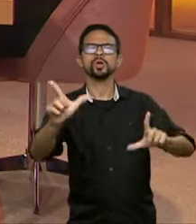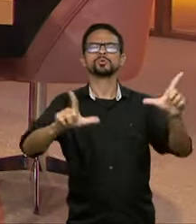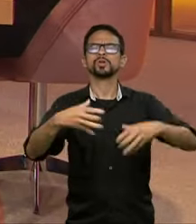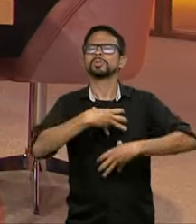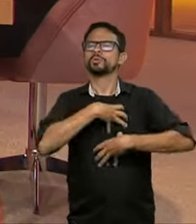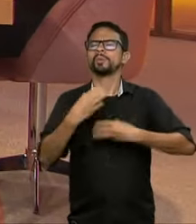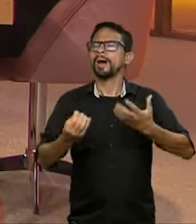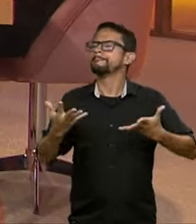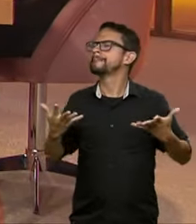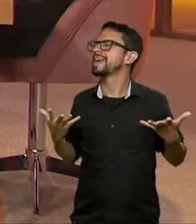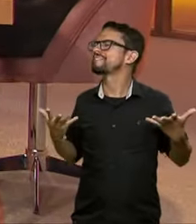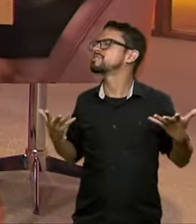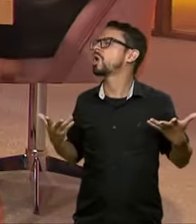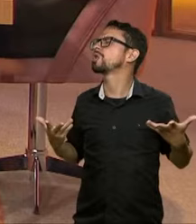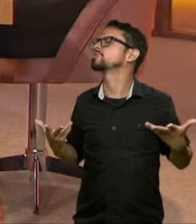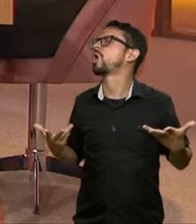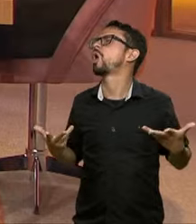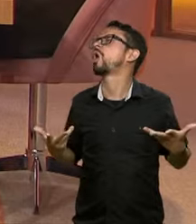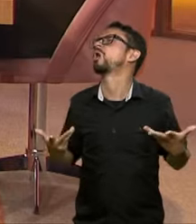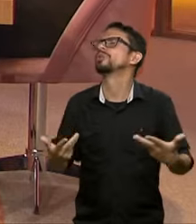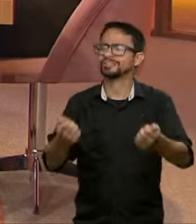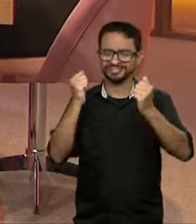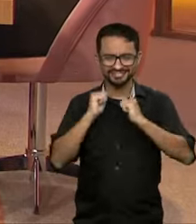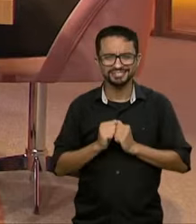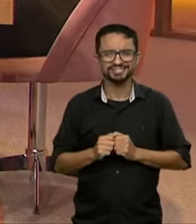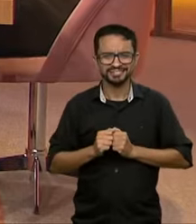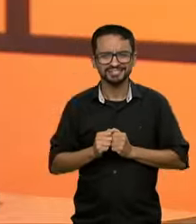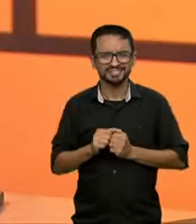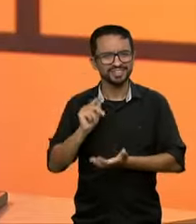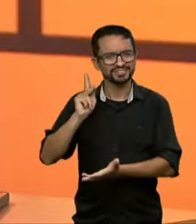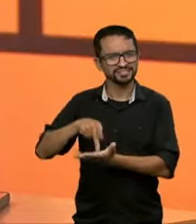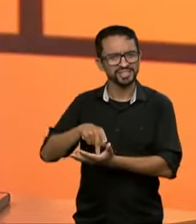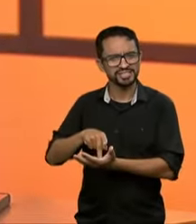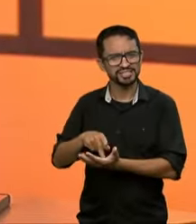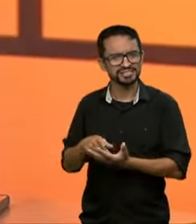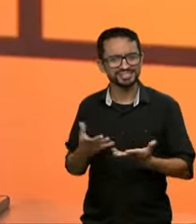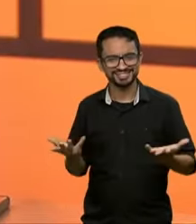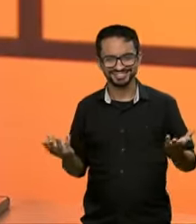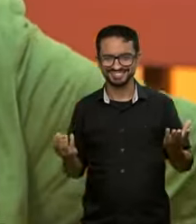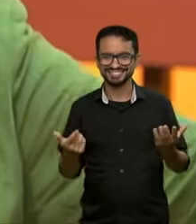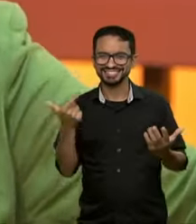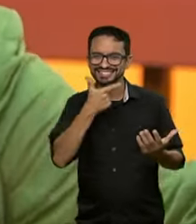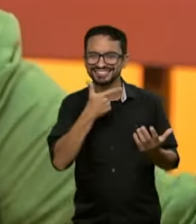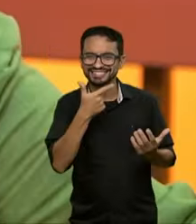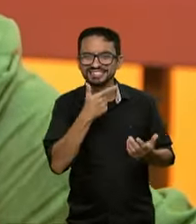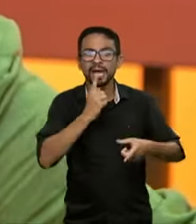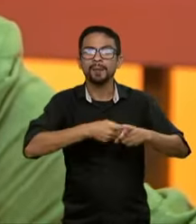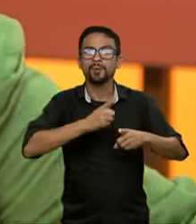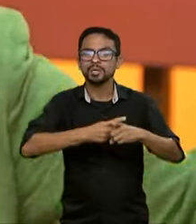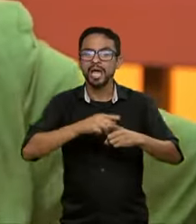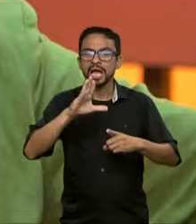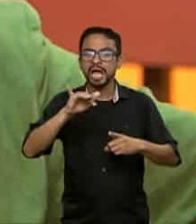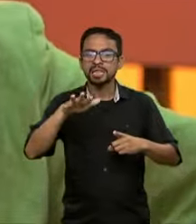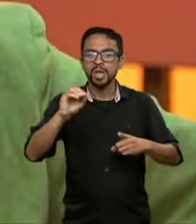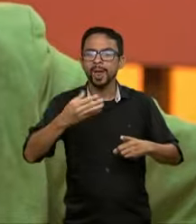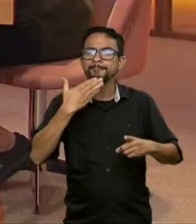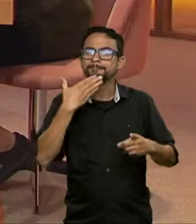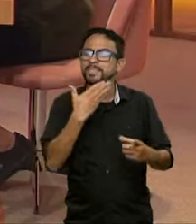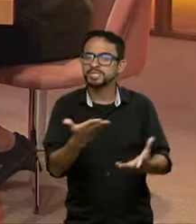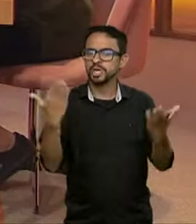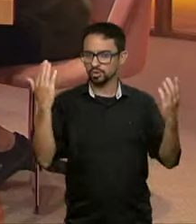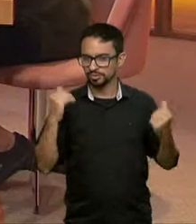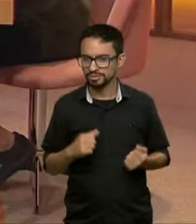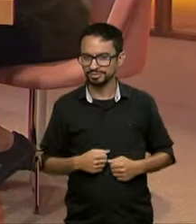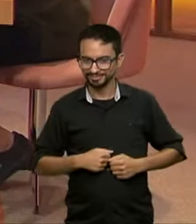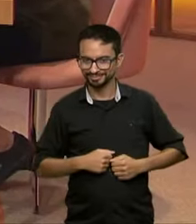almoço estreia. Maravilhoso. Pra nós também, eu já tava aqui, tá? Eu querendo emendar os caras. Não é escutar porque o Caetano pediu pra... O Caetano,